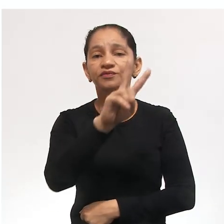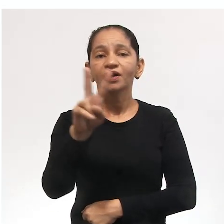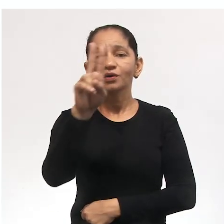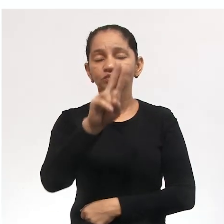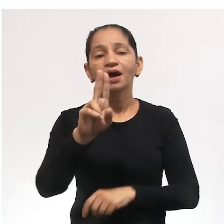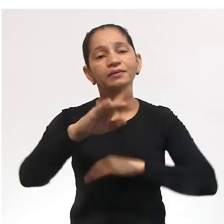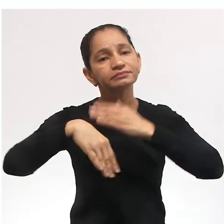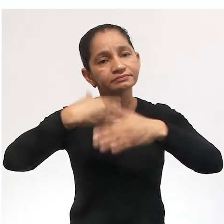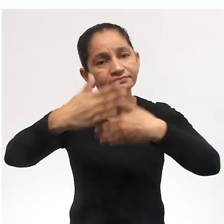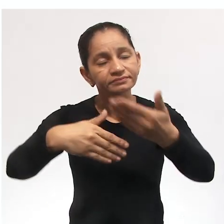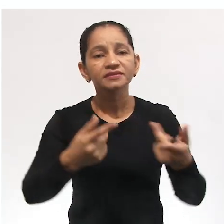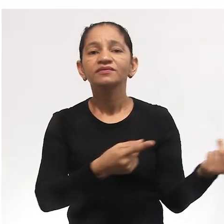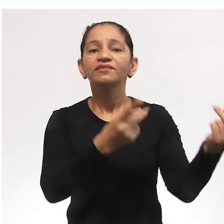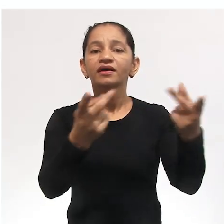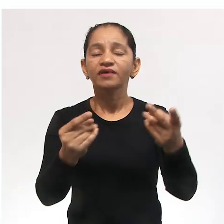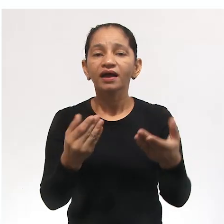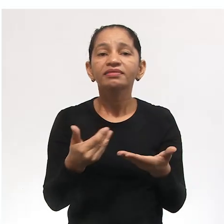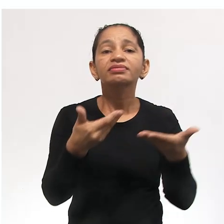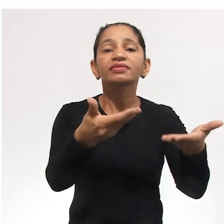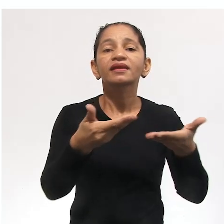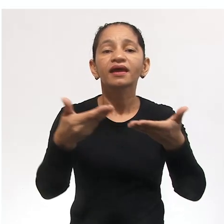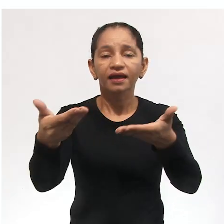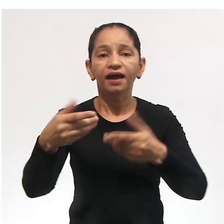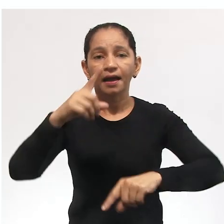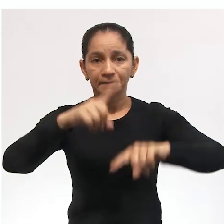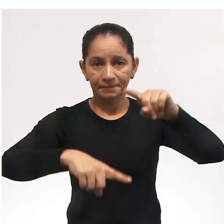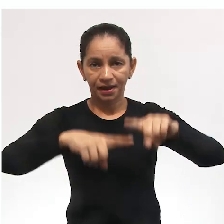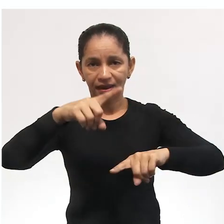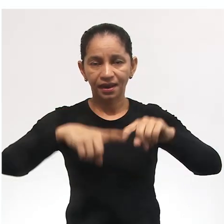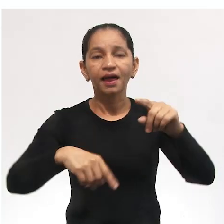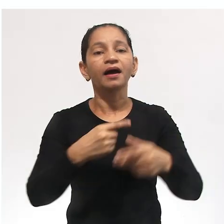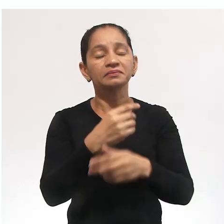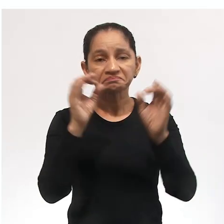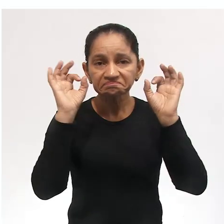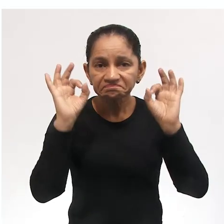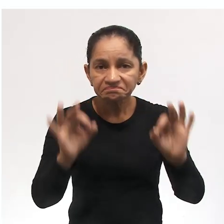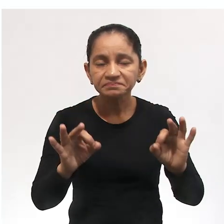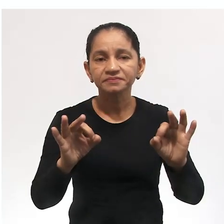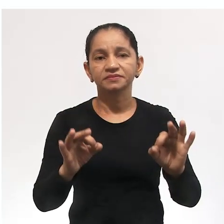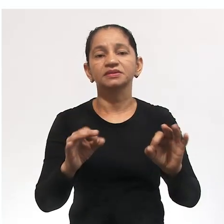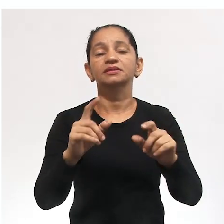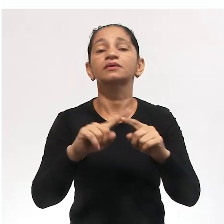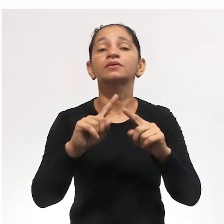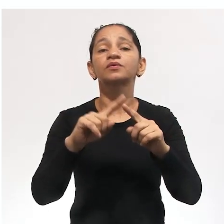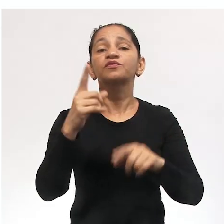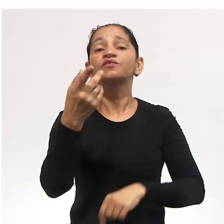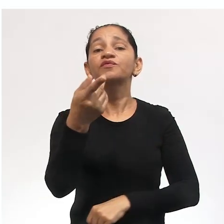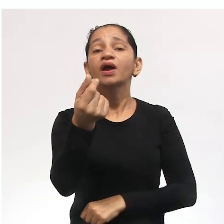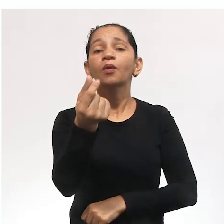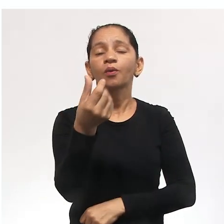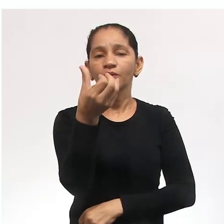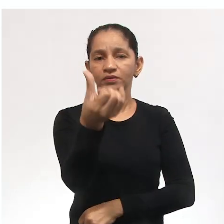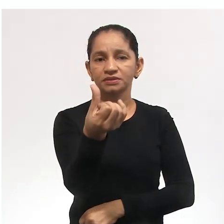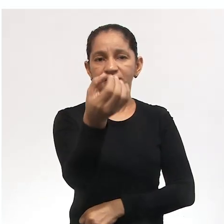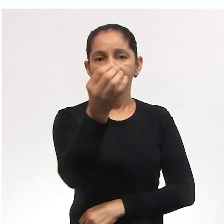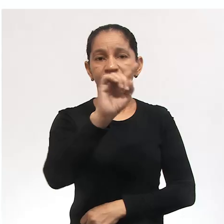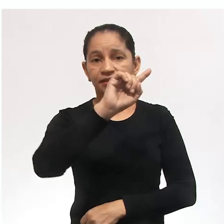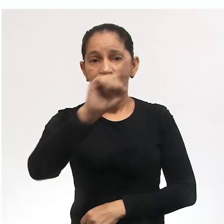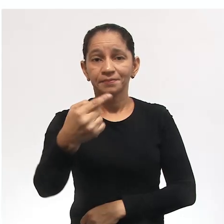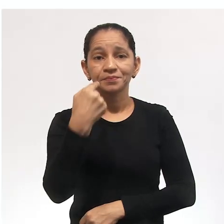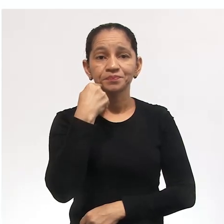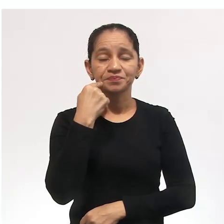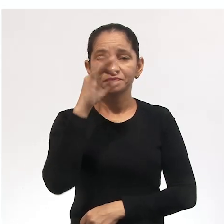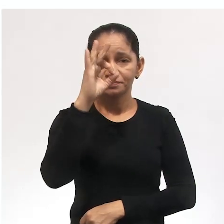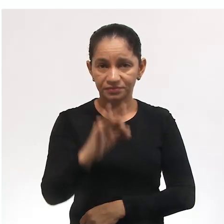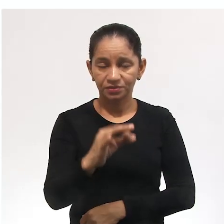de venda e entrega de mercadorias no valor de 60 mil. Foi pago à vista